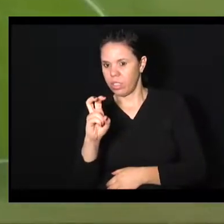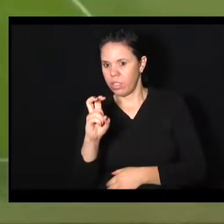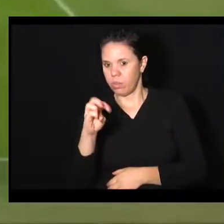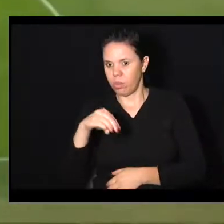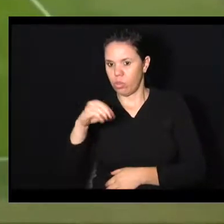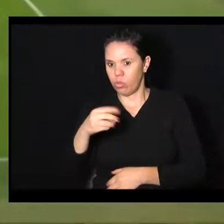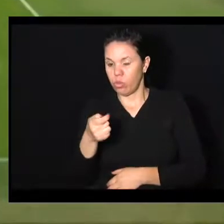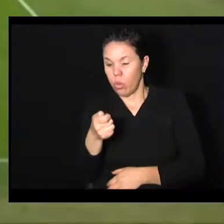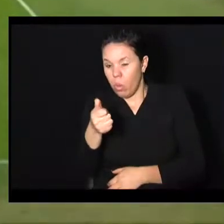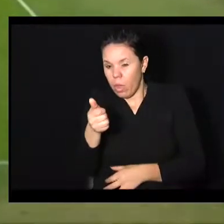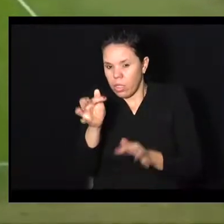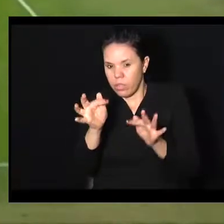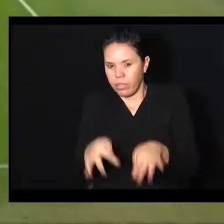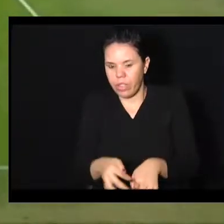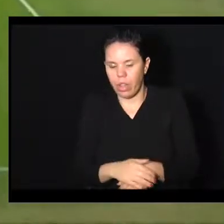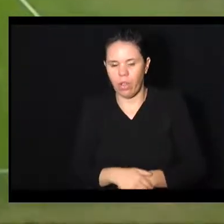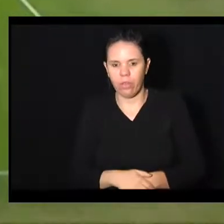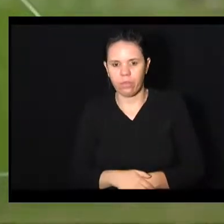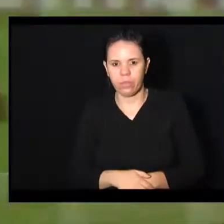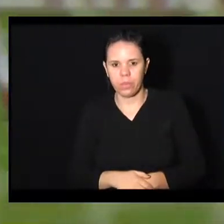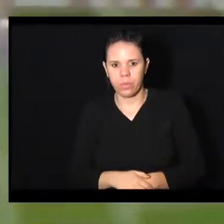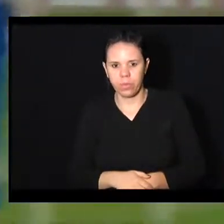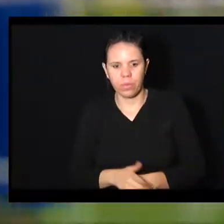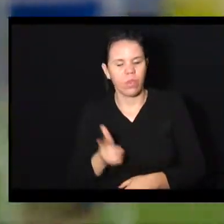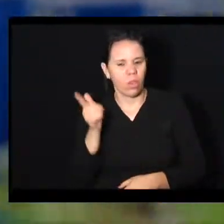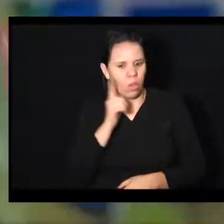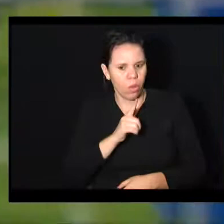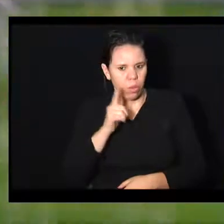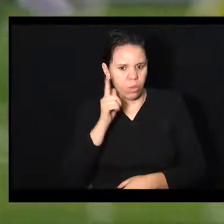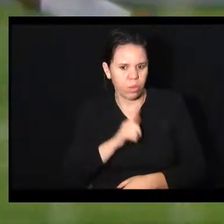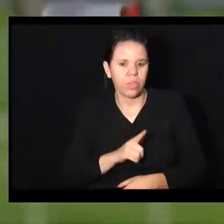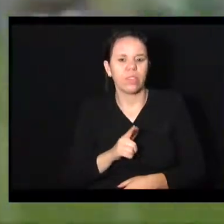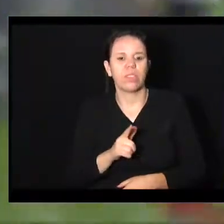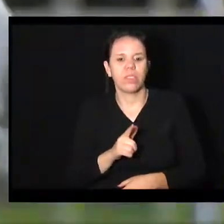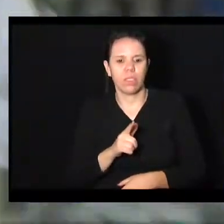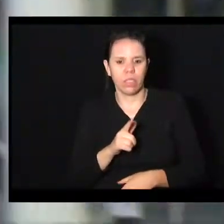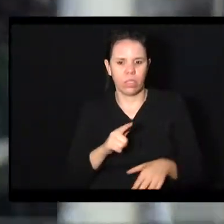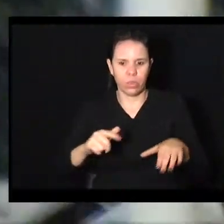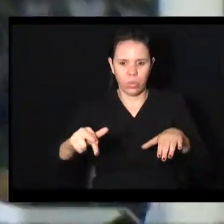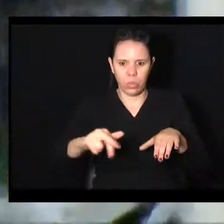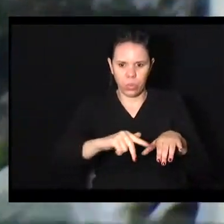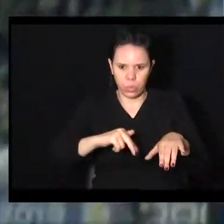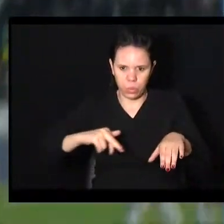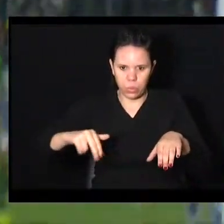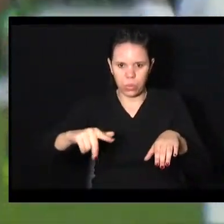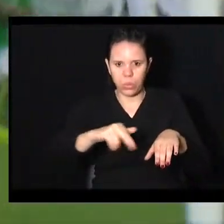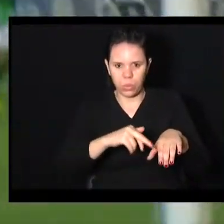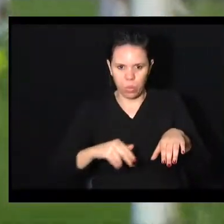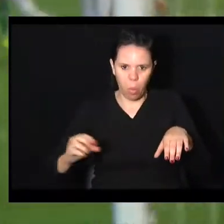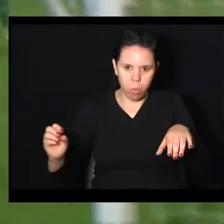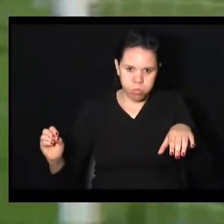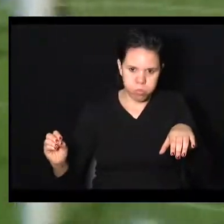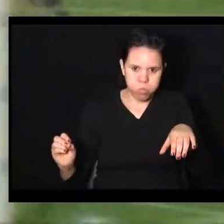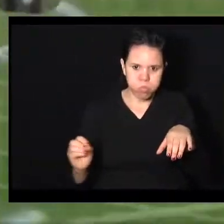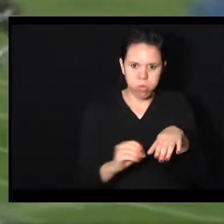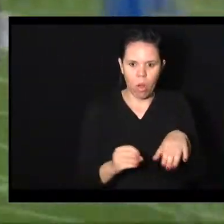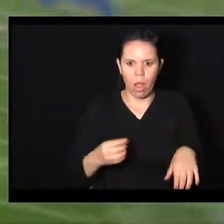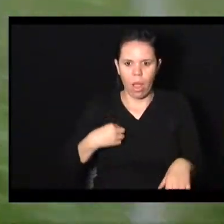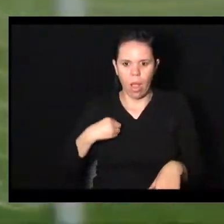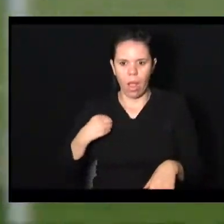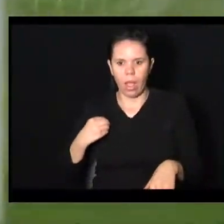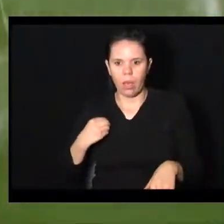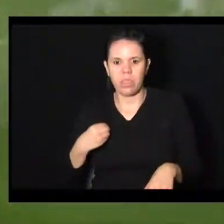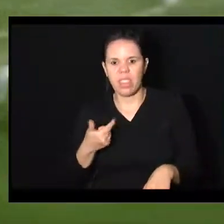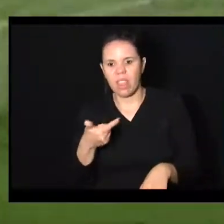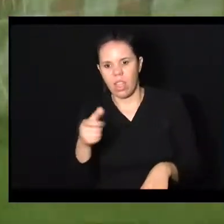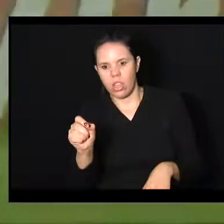Vitor Feijão, livre de marcação, cruzou da ponta esquerda. E Michel Douglas, autêntico camisa 9 dentro da